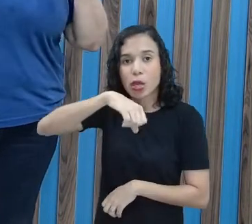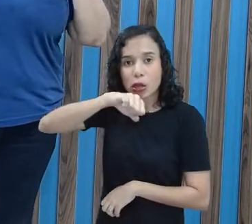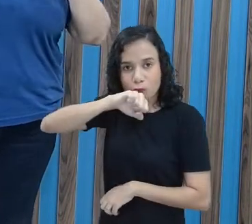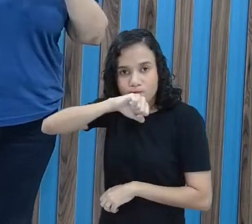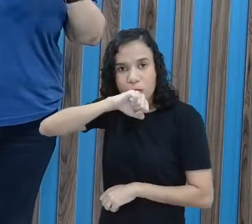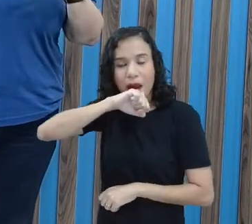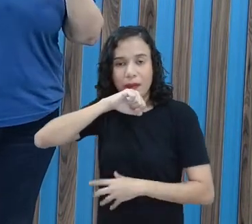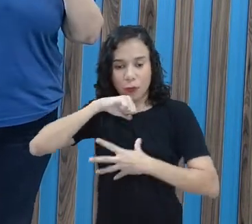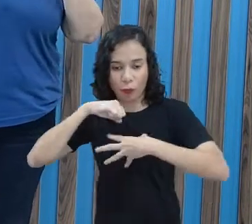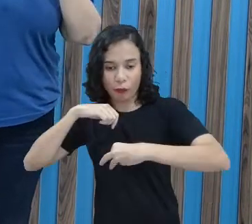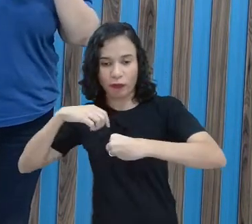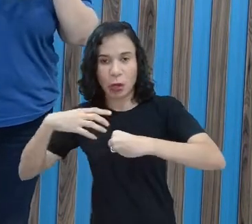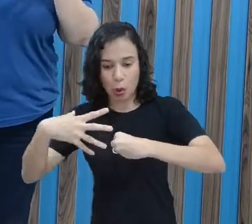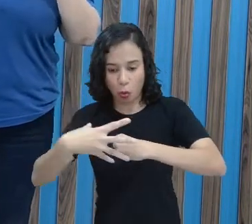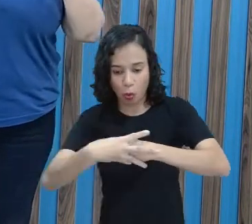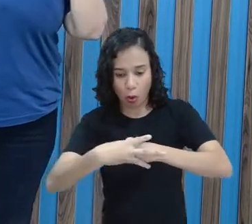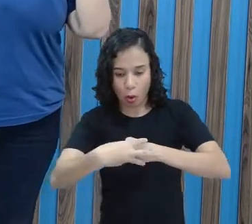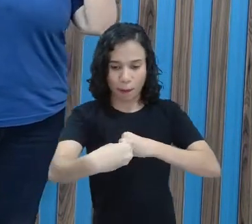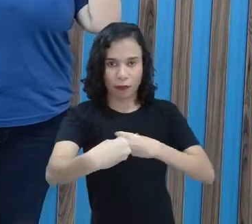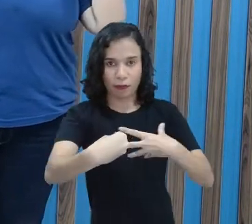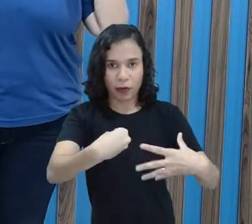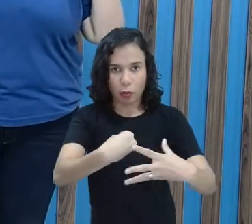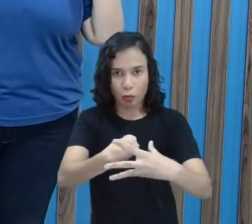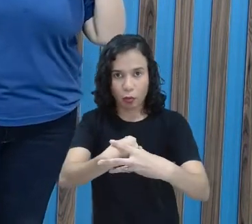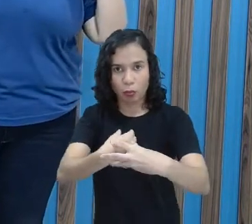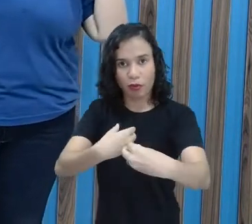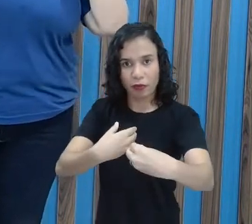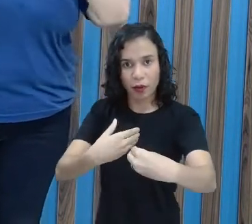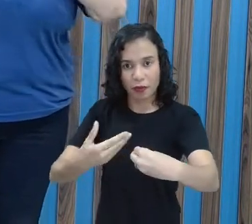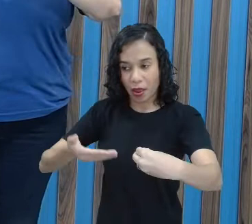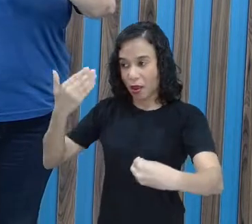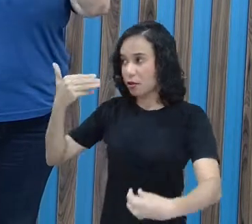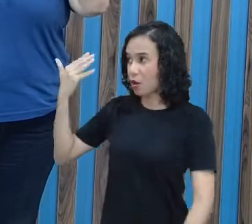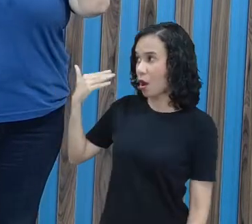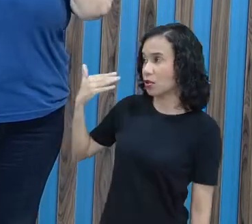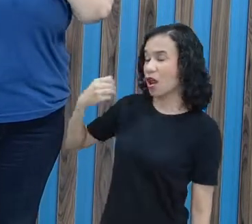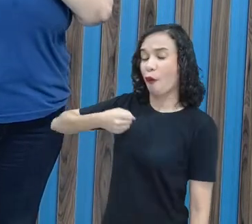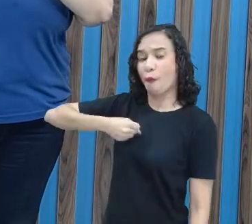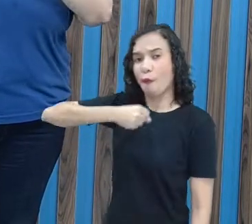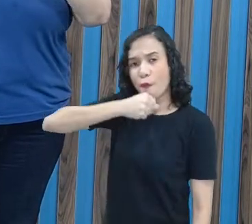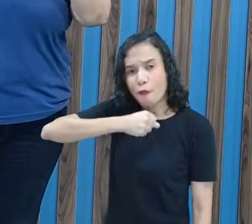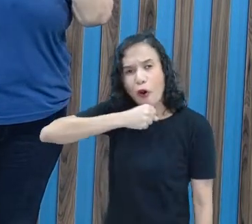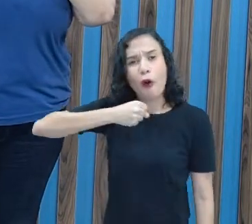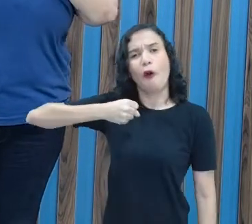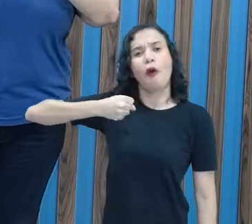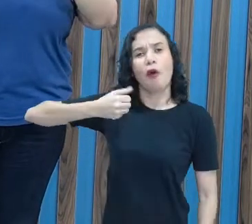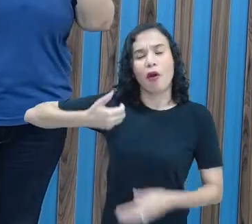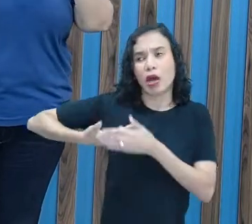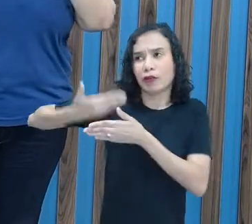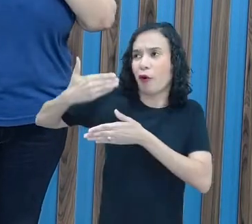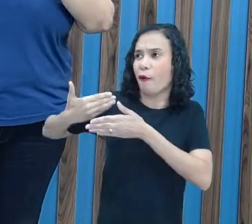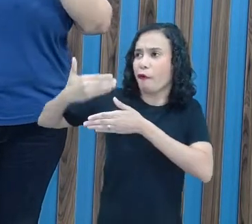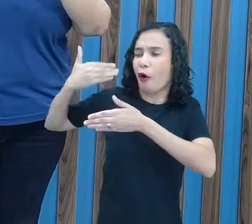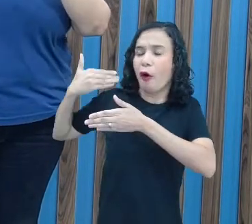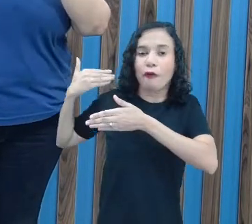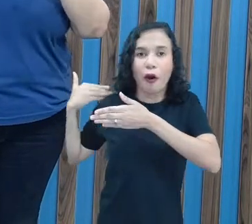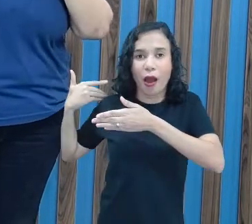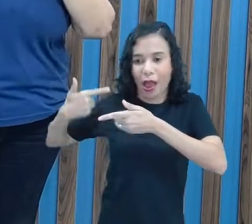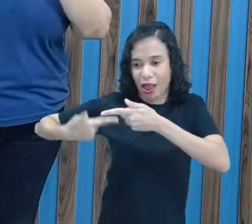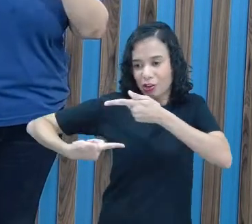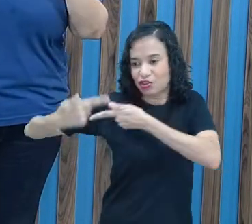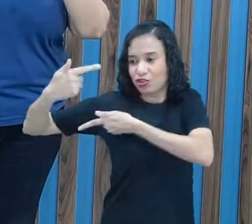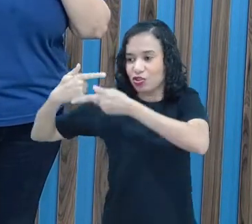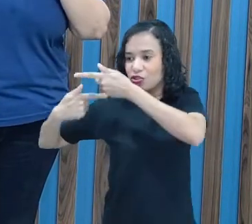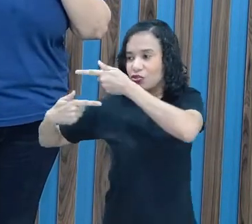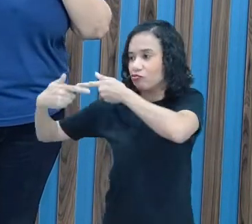pais. Nossos pais herdaram dos nossos avós. Se a gente for voltando aí nas gerações de família, né? A